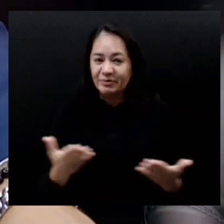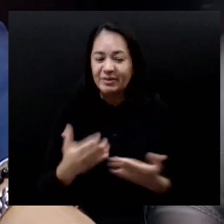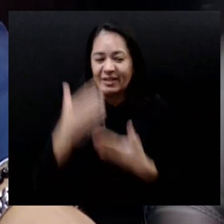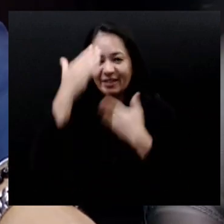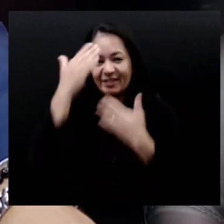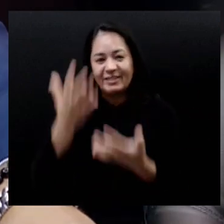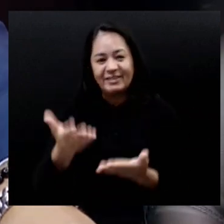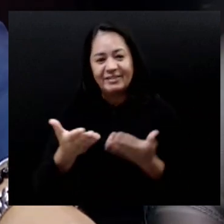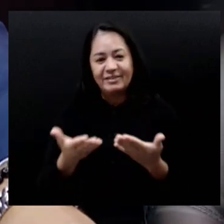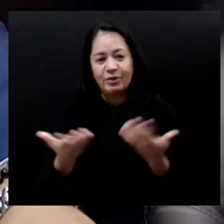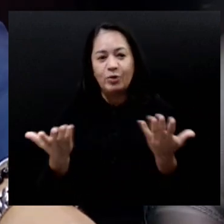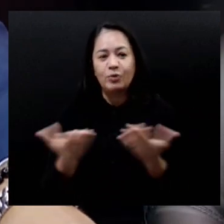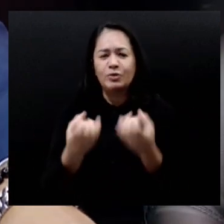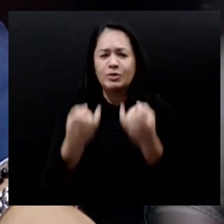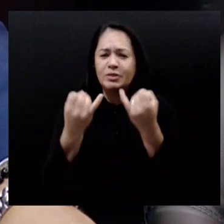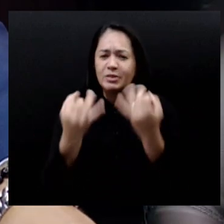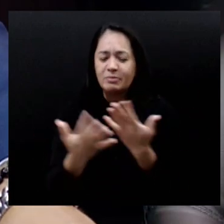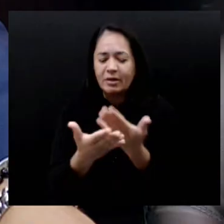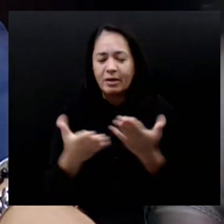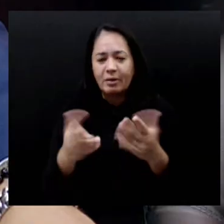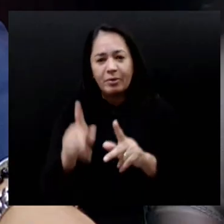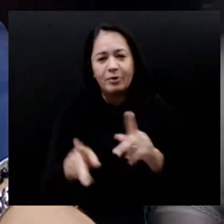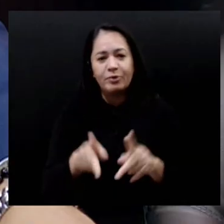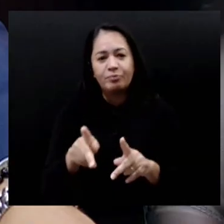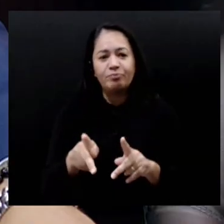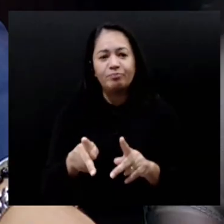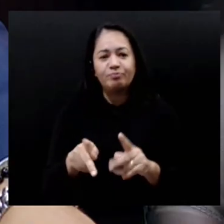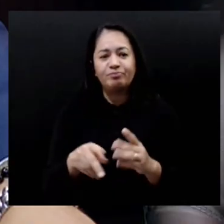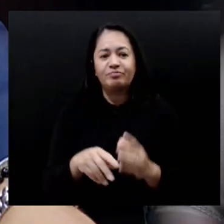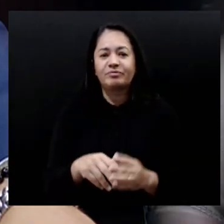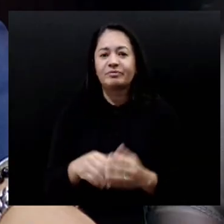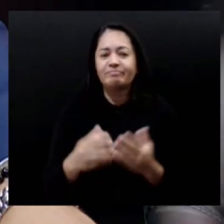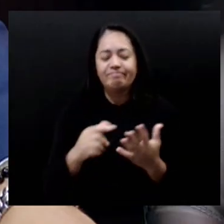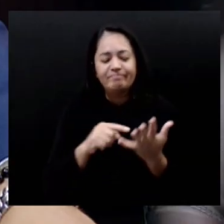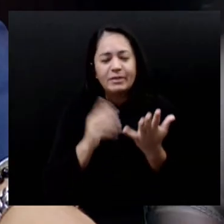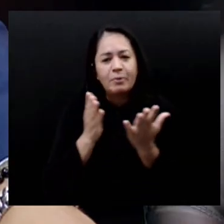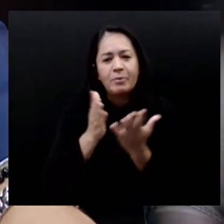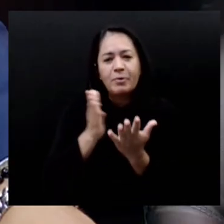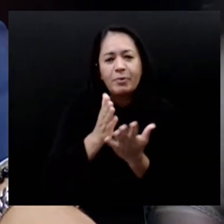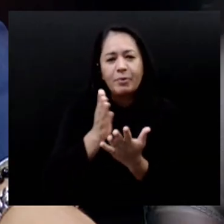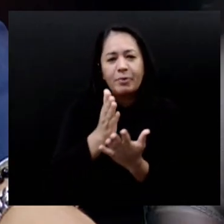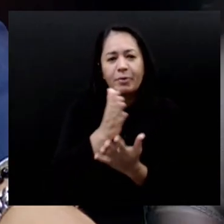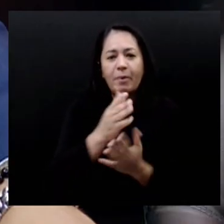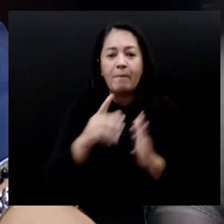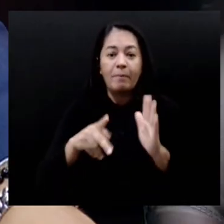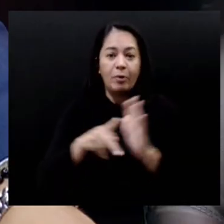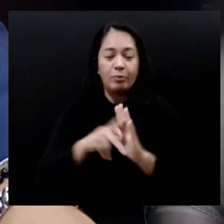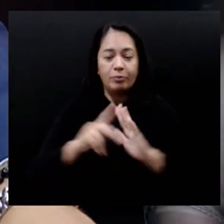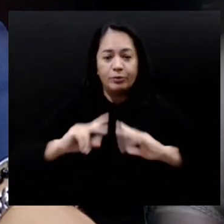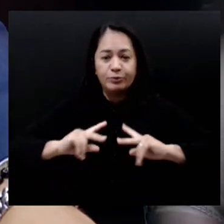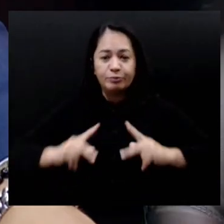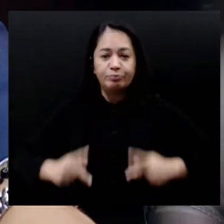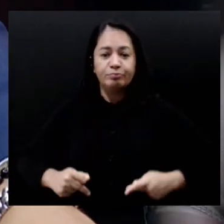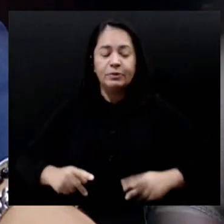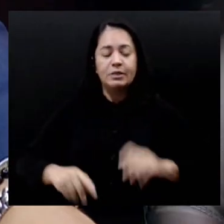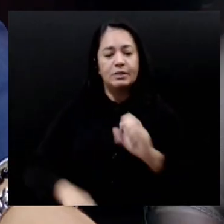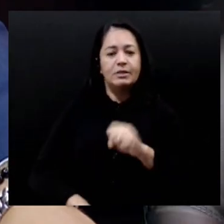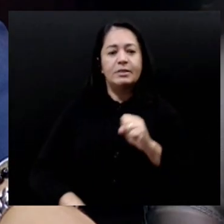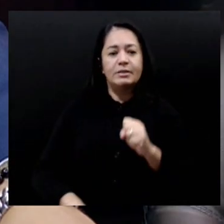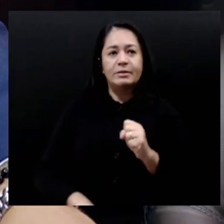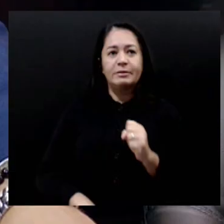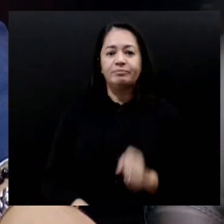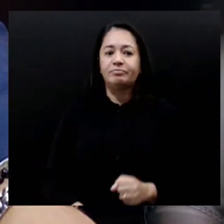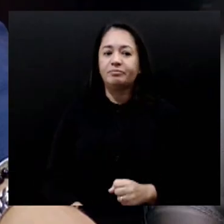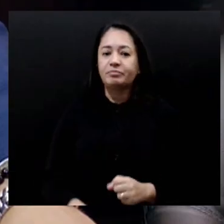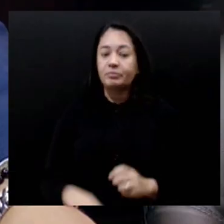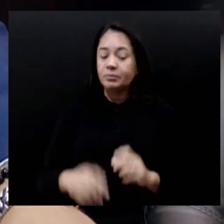para a população essas nuances da psique humana e que, sim, vão enveredar depois para o direito penal,